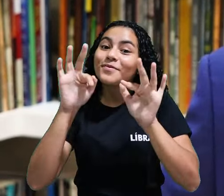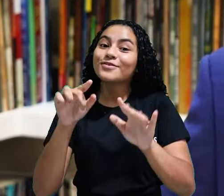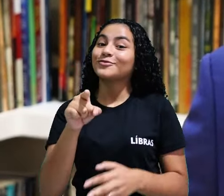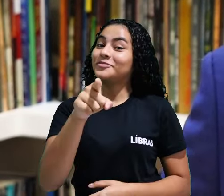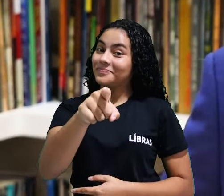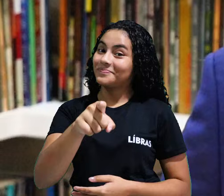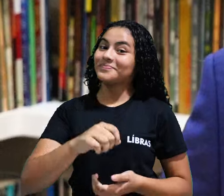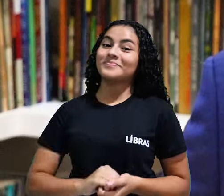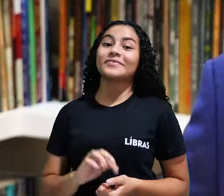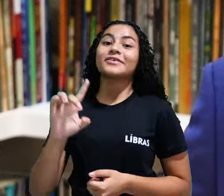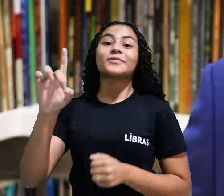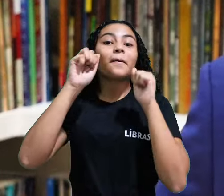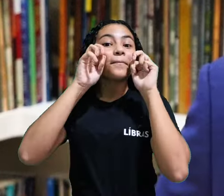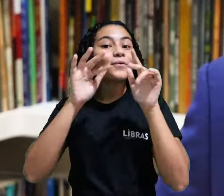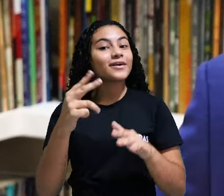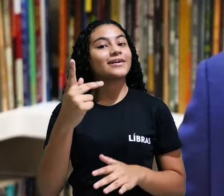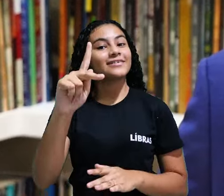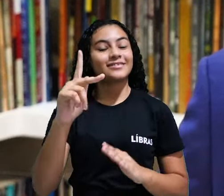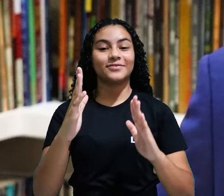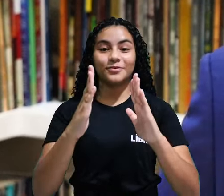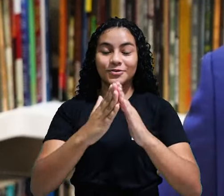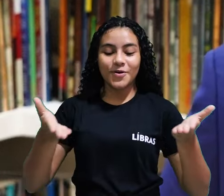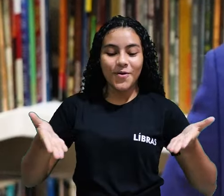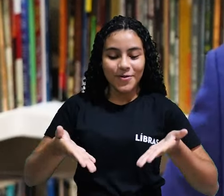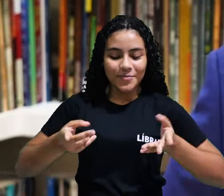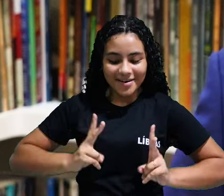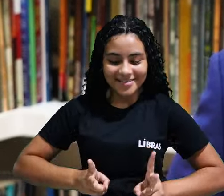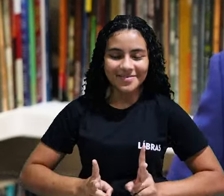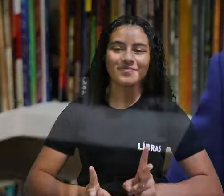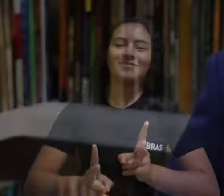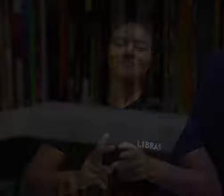abençoe você, Deus abençoe a sua casa hoje e para sempre.